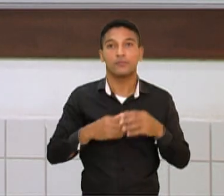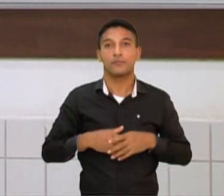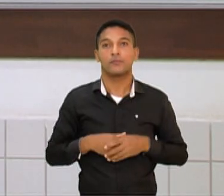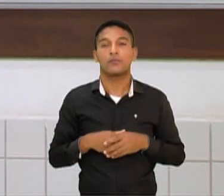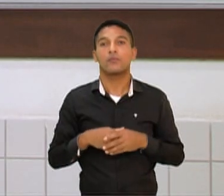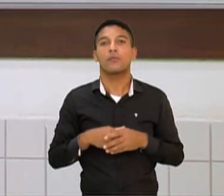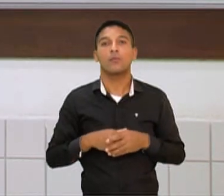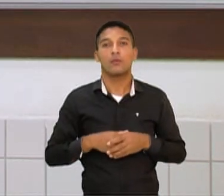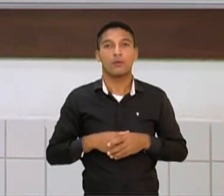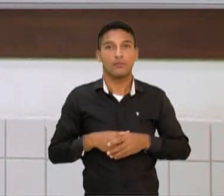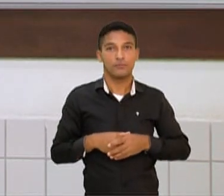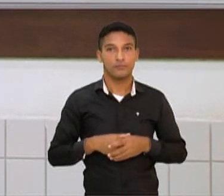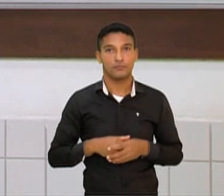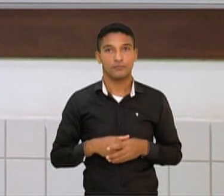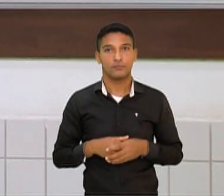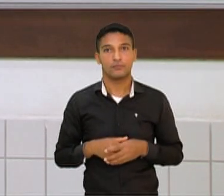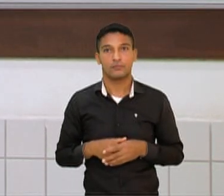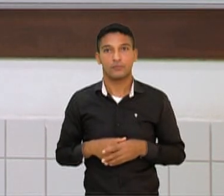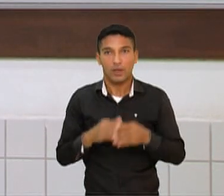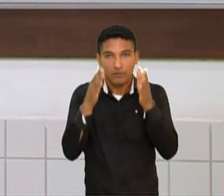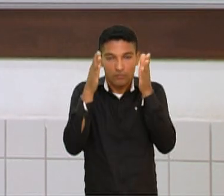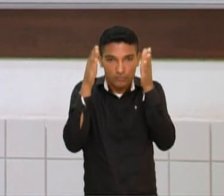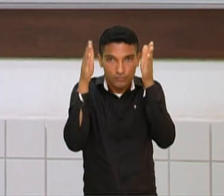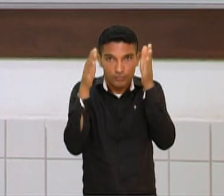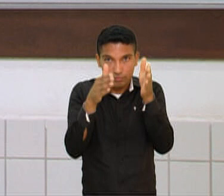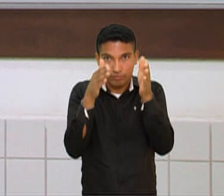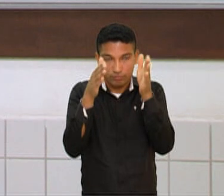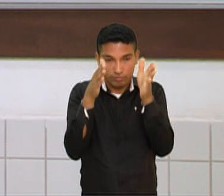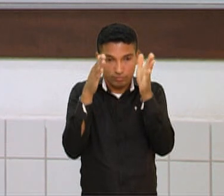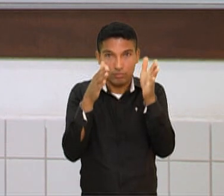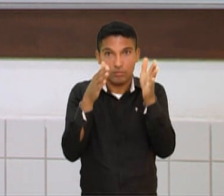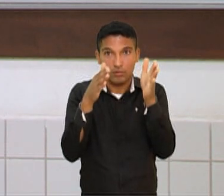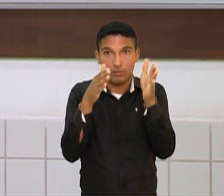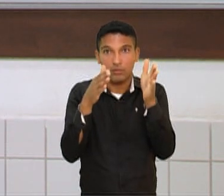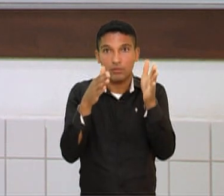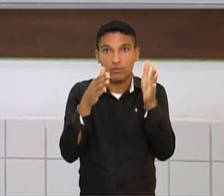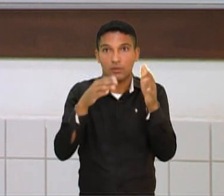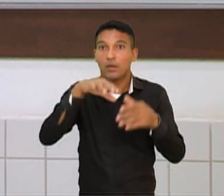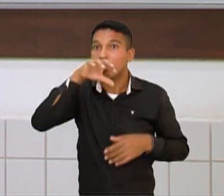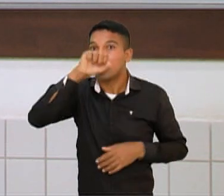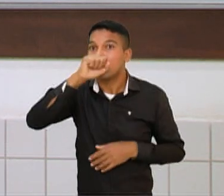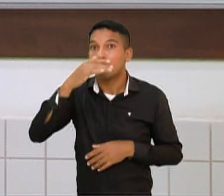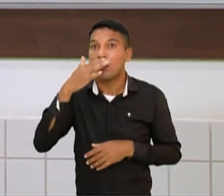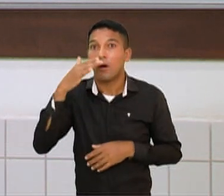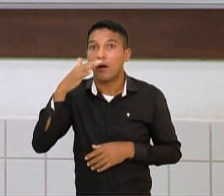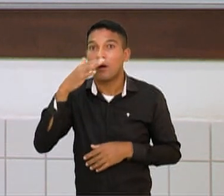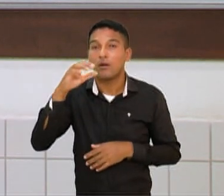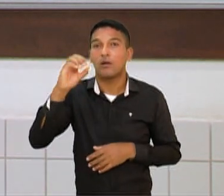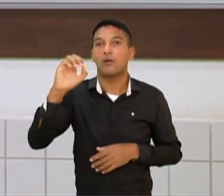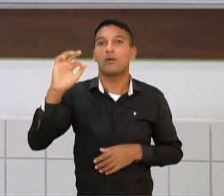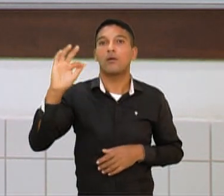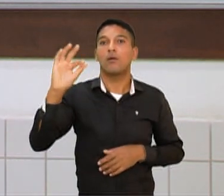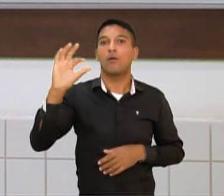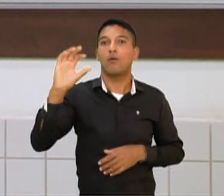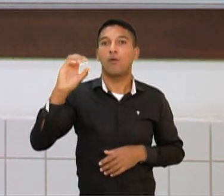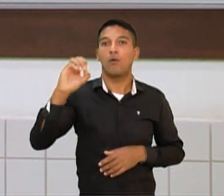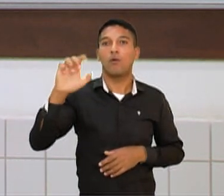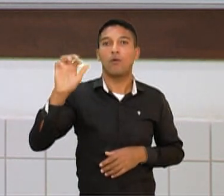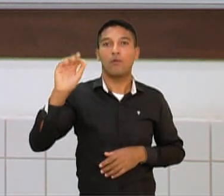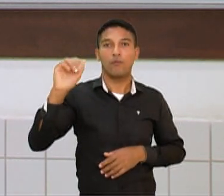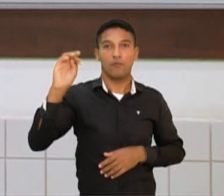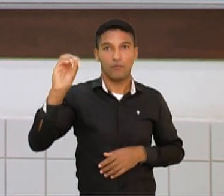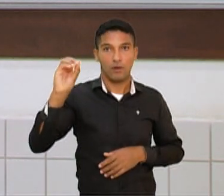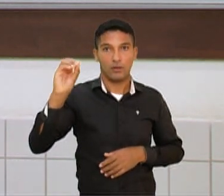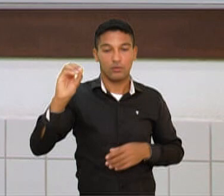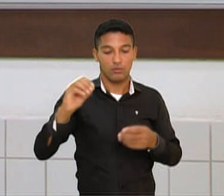nessas regiões que eles apresentam-se de maneira geral em todas as partes da nossa pele, por exemplo. No tato, somente